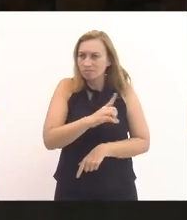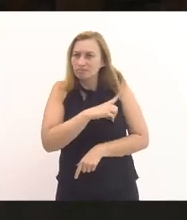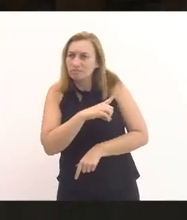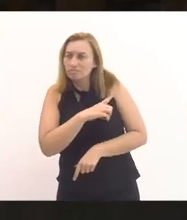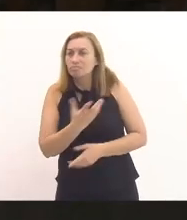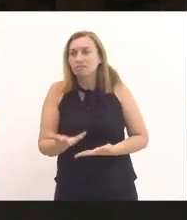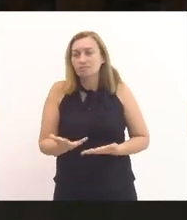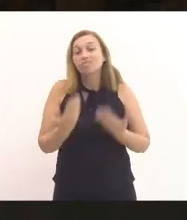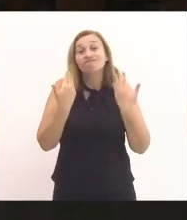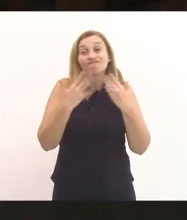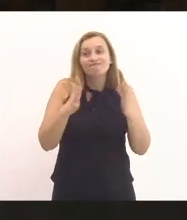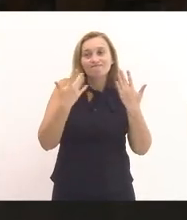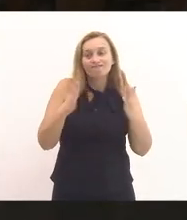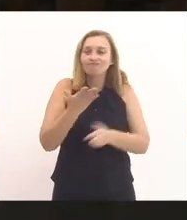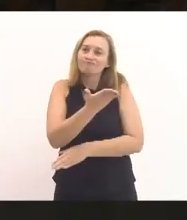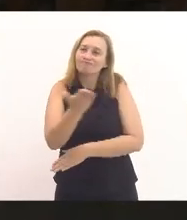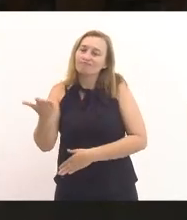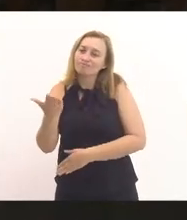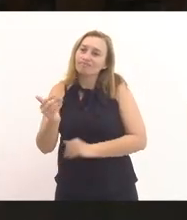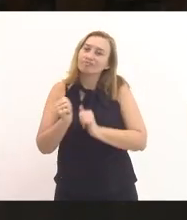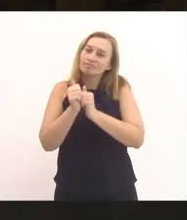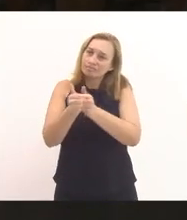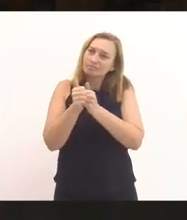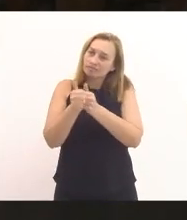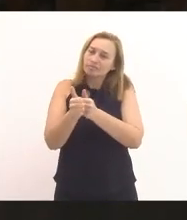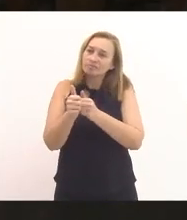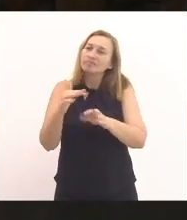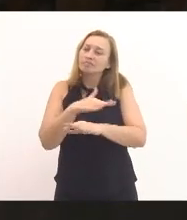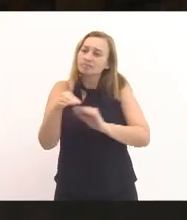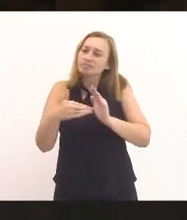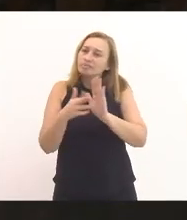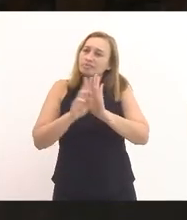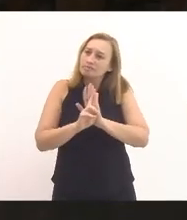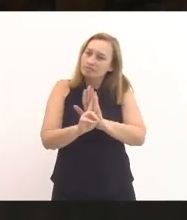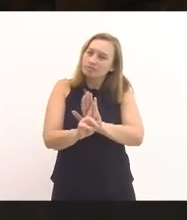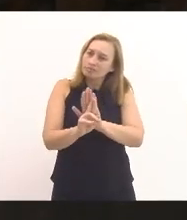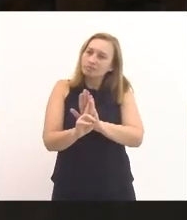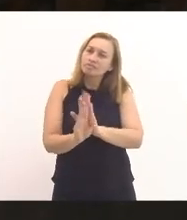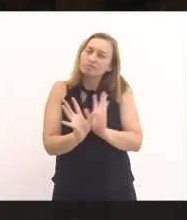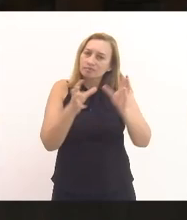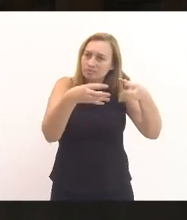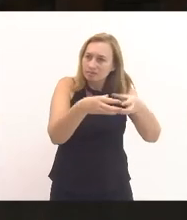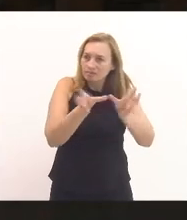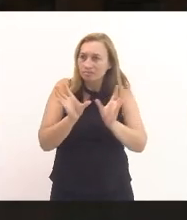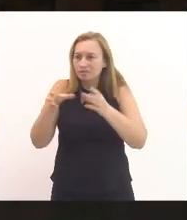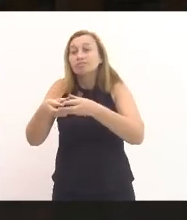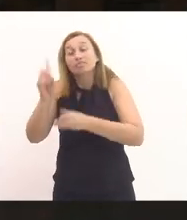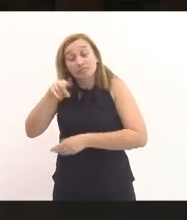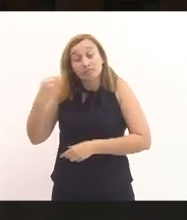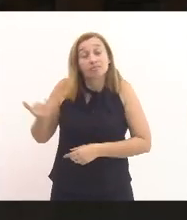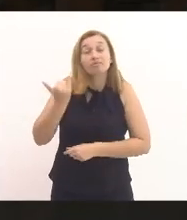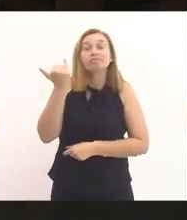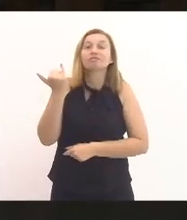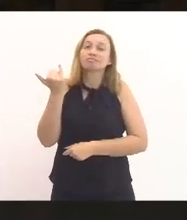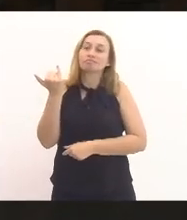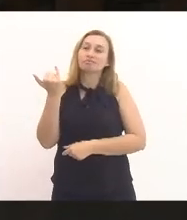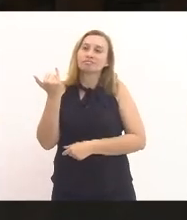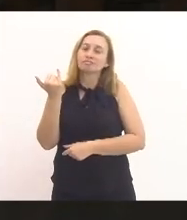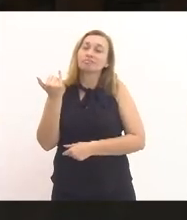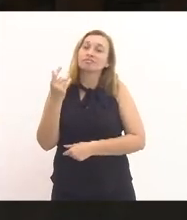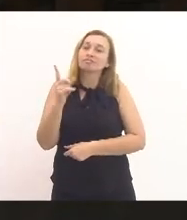delegacia parabéns por vocês estarem acompanhando isso a todos os representantes de classe isso é muito importante